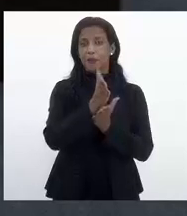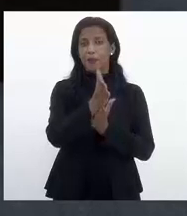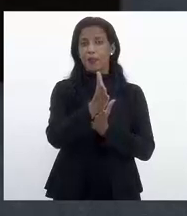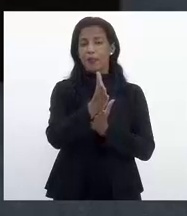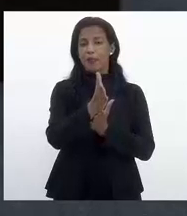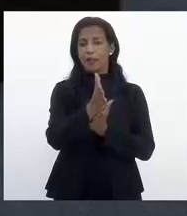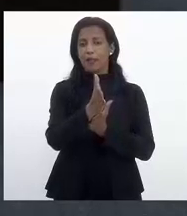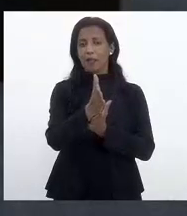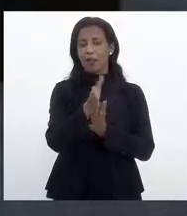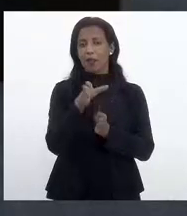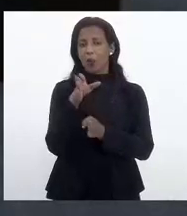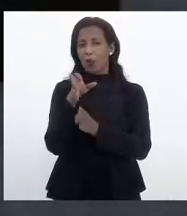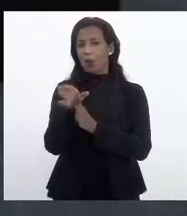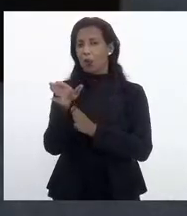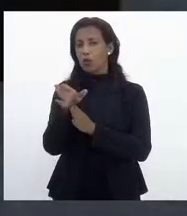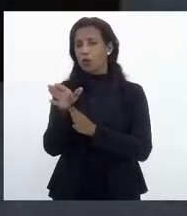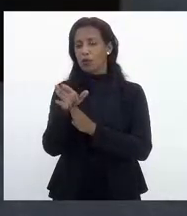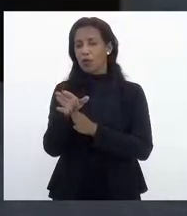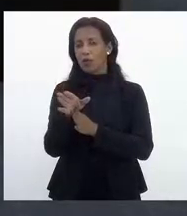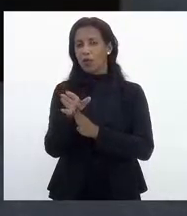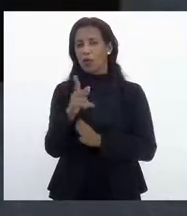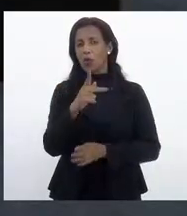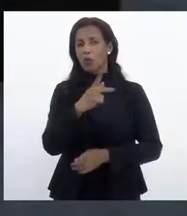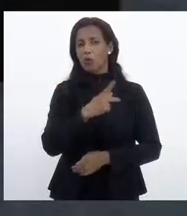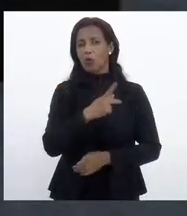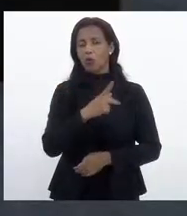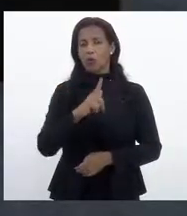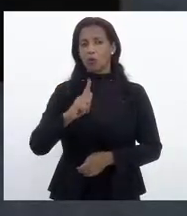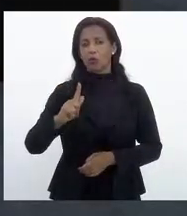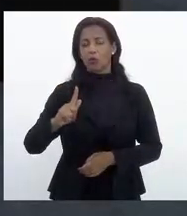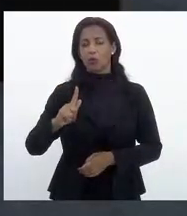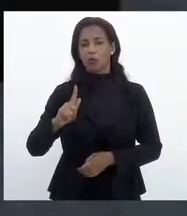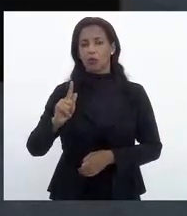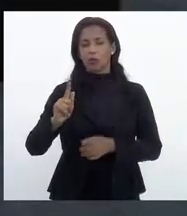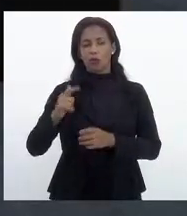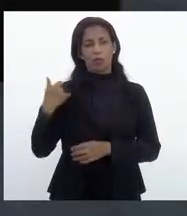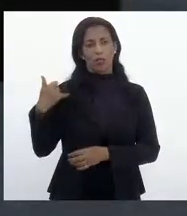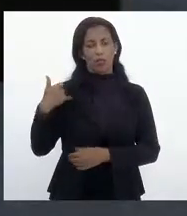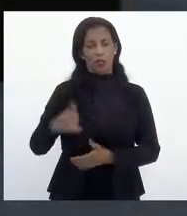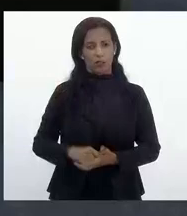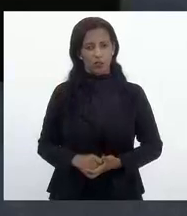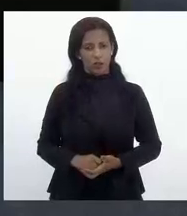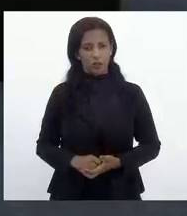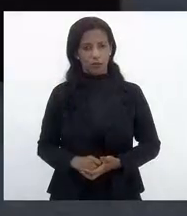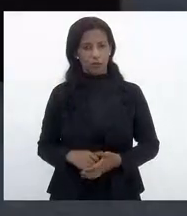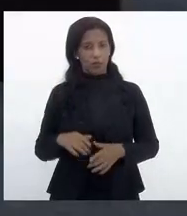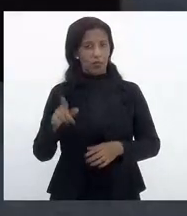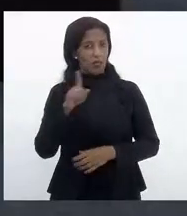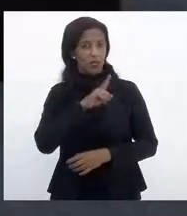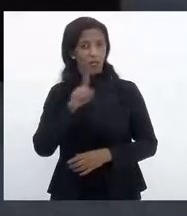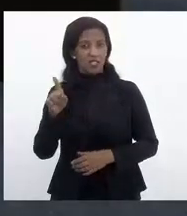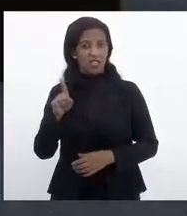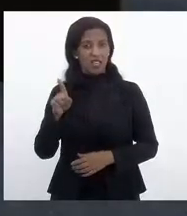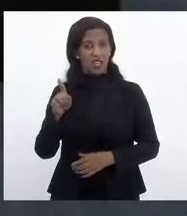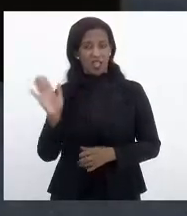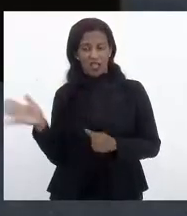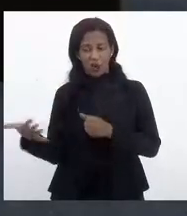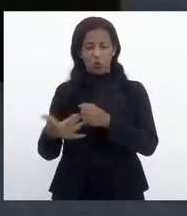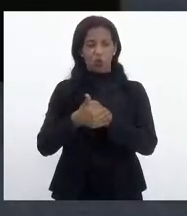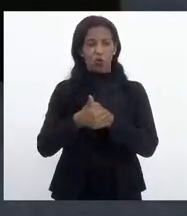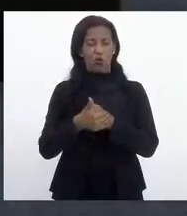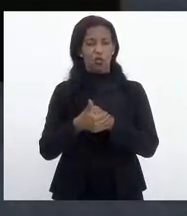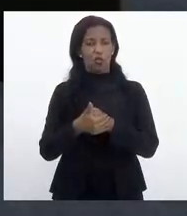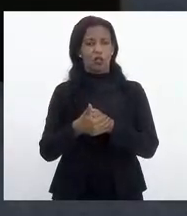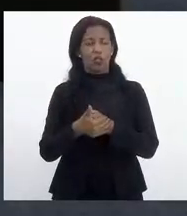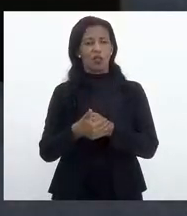a orientação do promotor na questão da idade e que é não passar pano para o